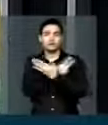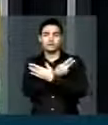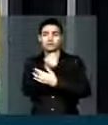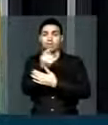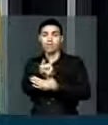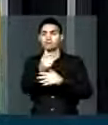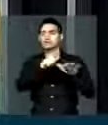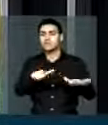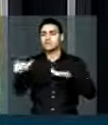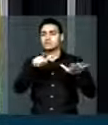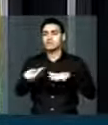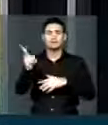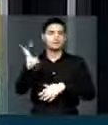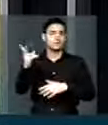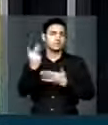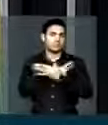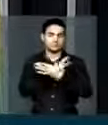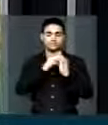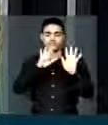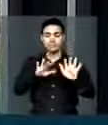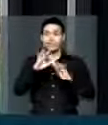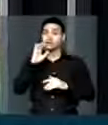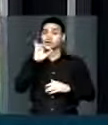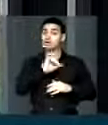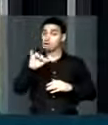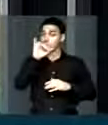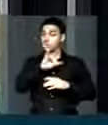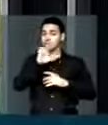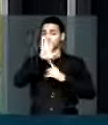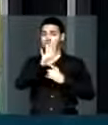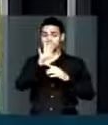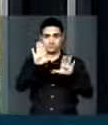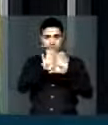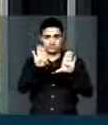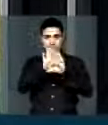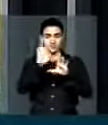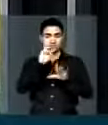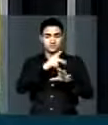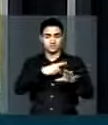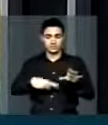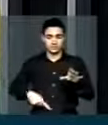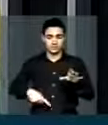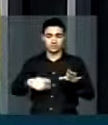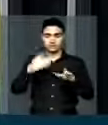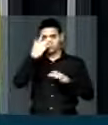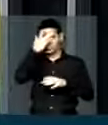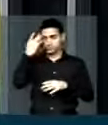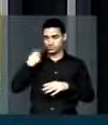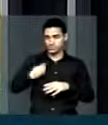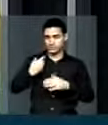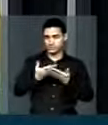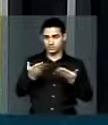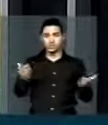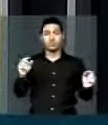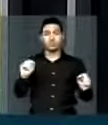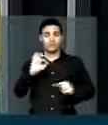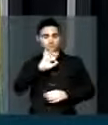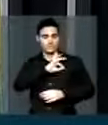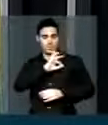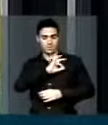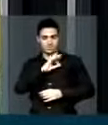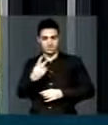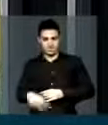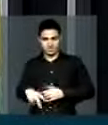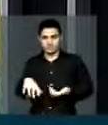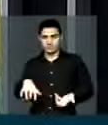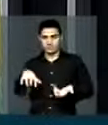praticamente todas as semanas. É importante destacar também, senhor presidente, senhoras e senhores presentes, que as polícias